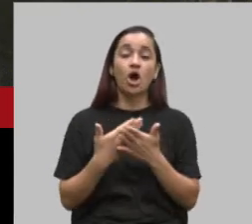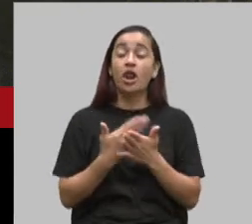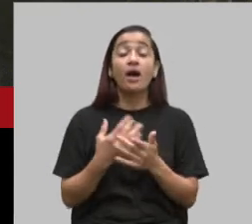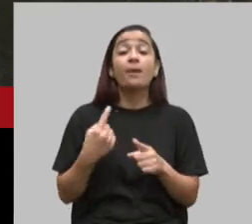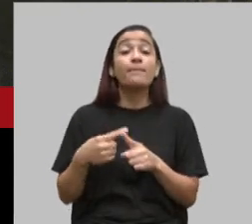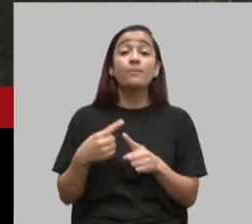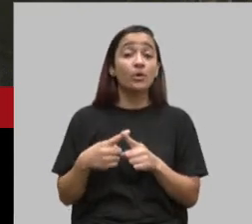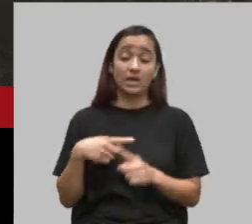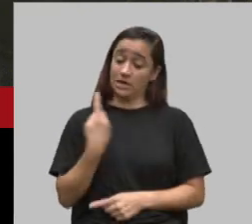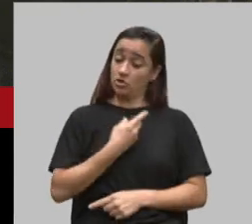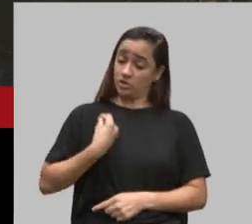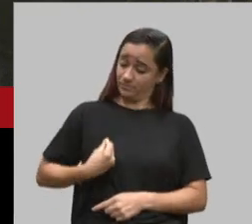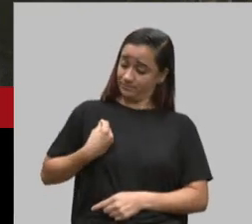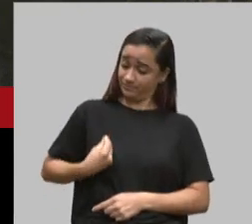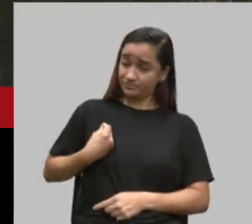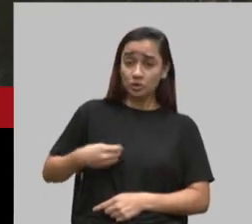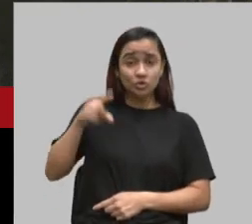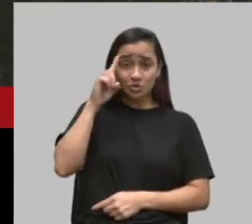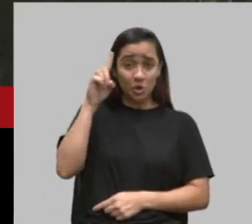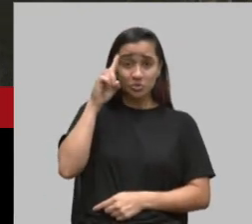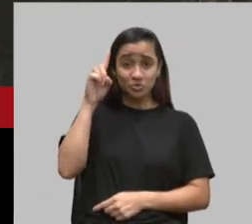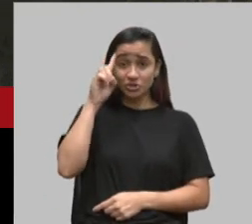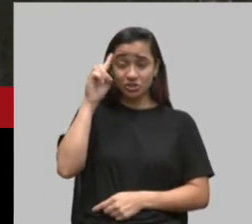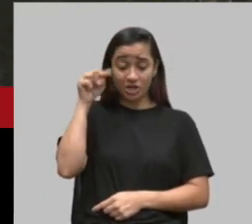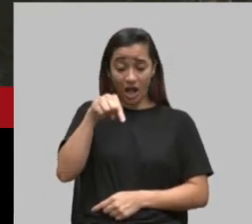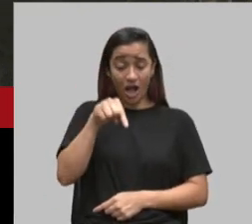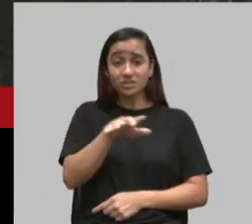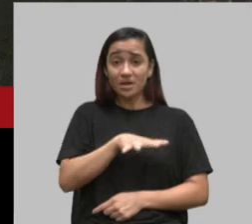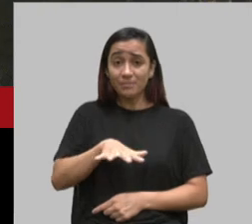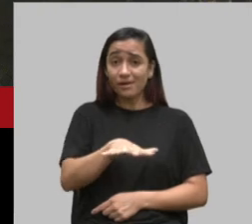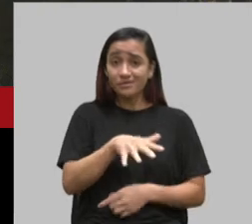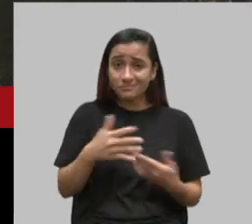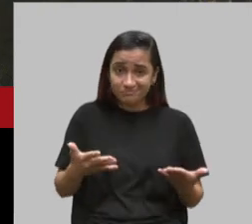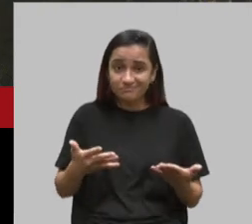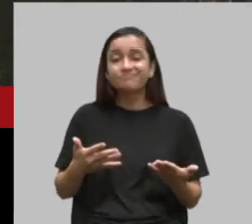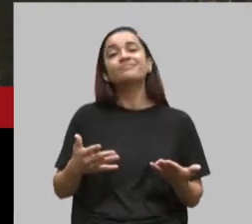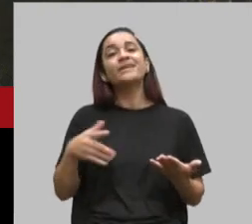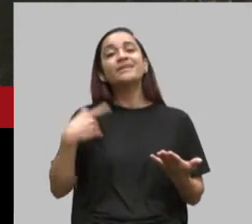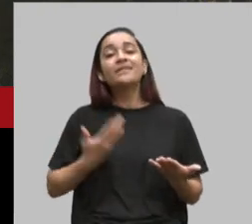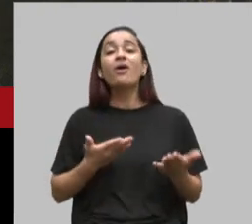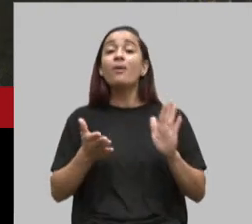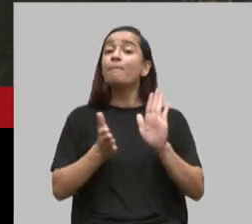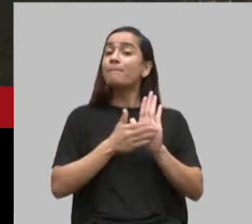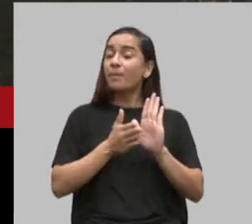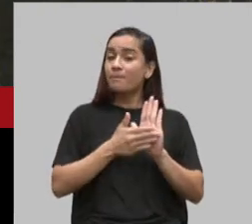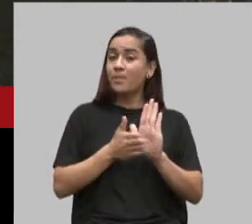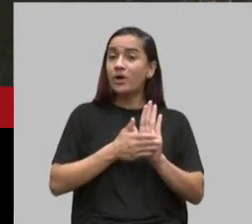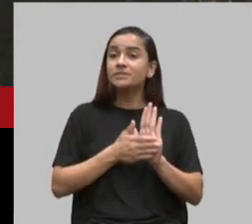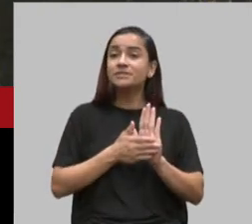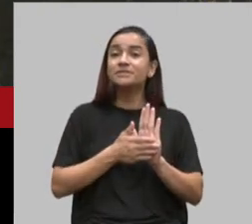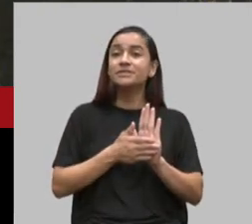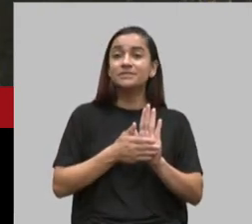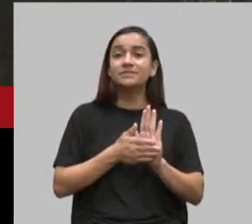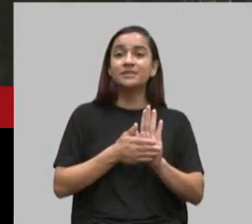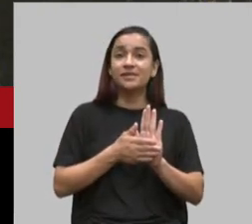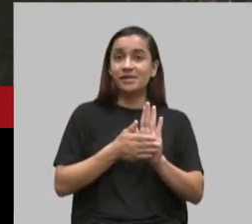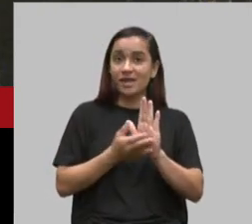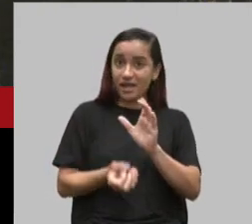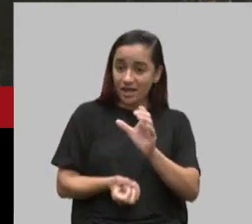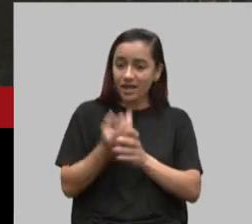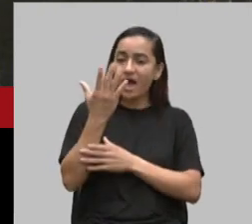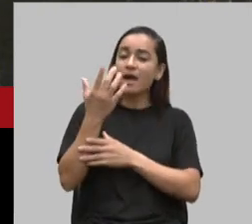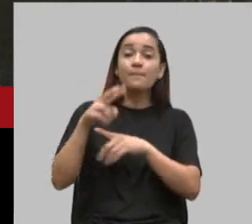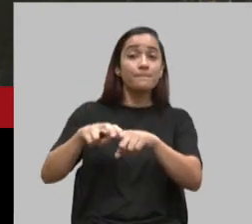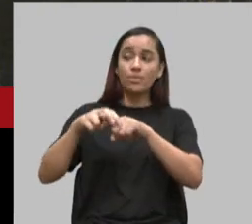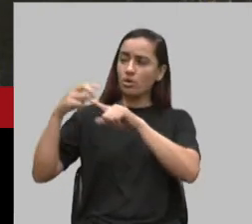ambiente diariamente Então as propostas eh que vieram de um trabalho árduo